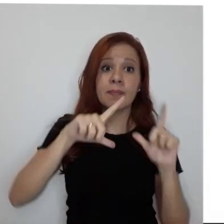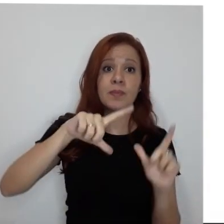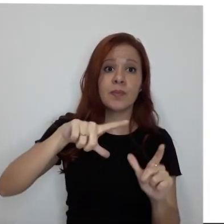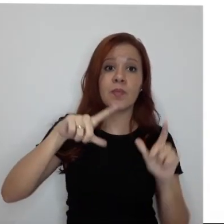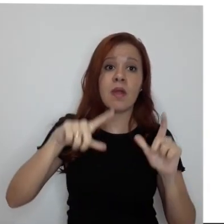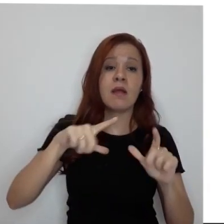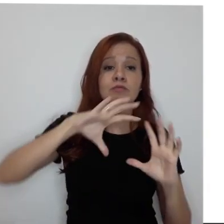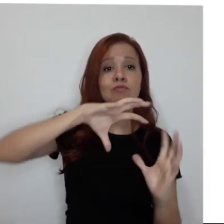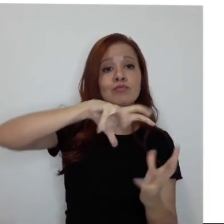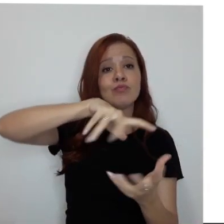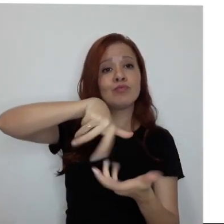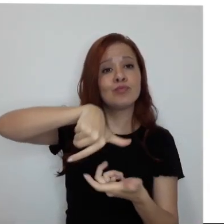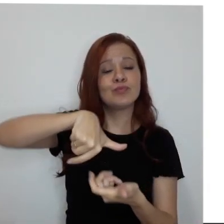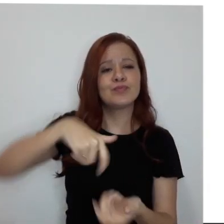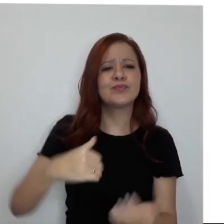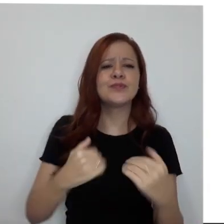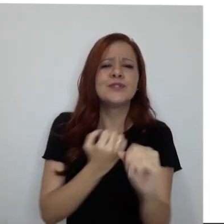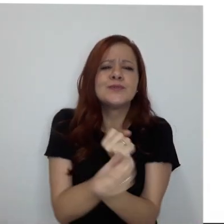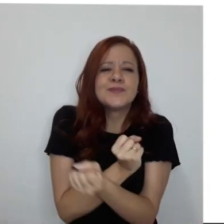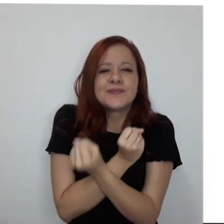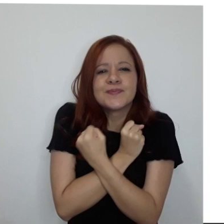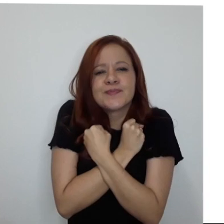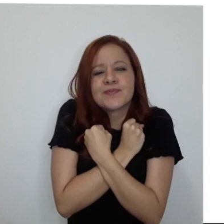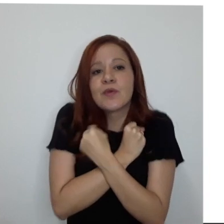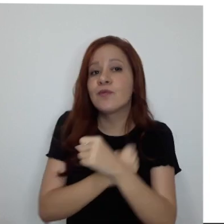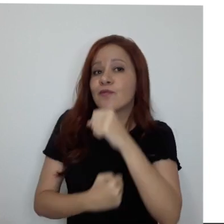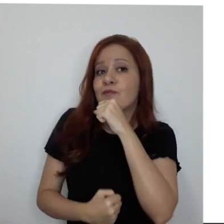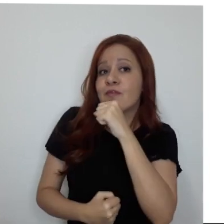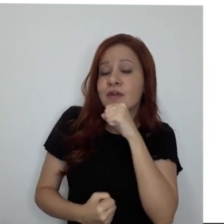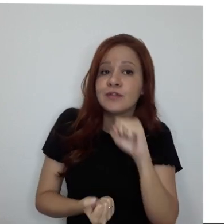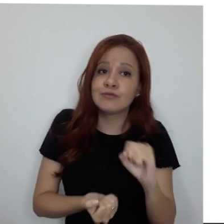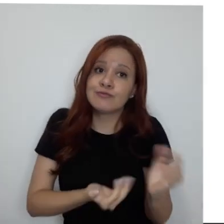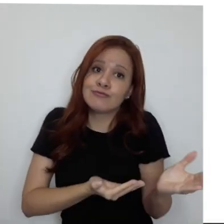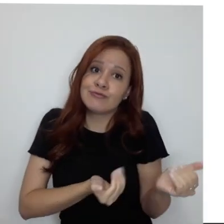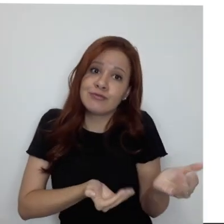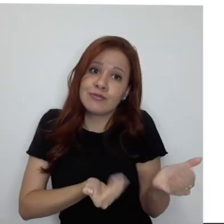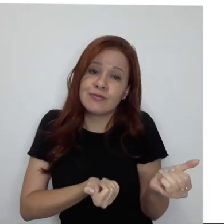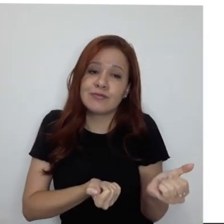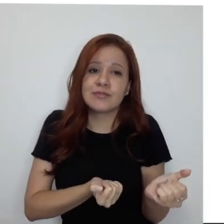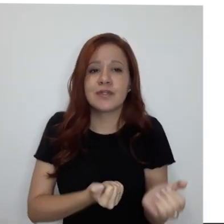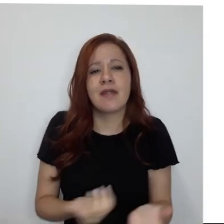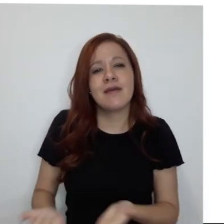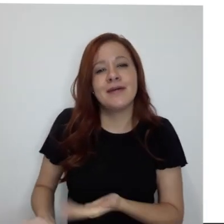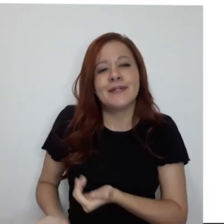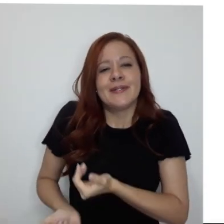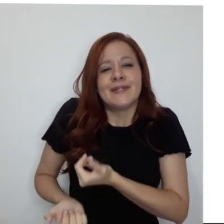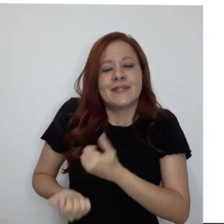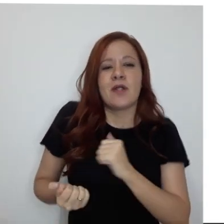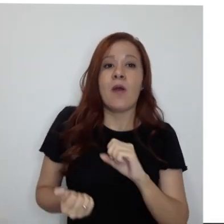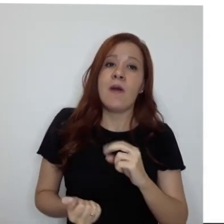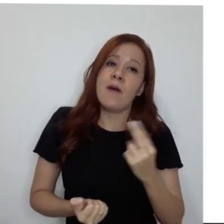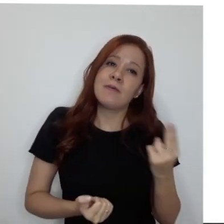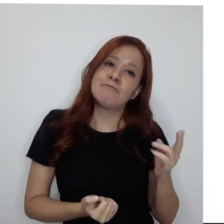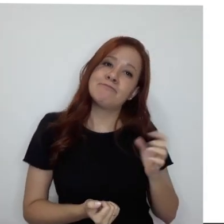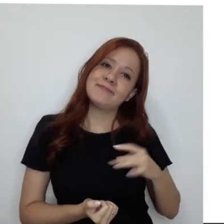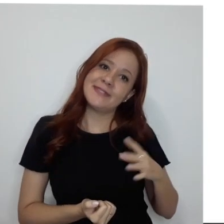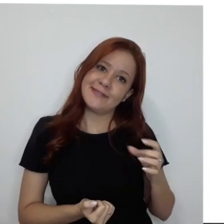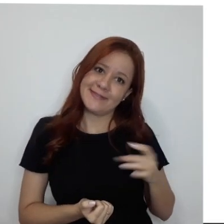do mundo é dentro de um abraço. Para o mais velho ou para o mais novo, para alguém apaixonado, alguém